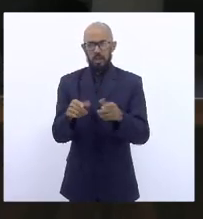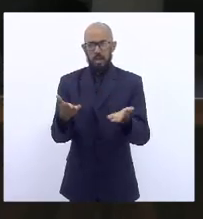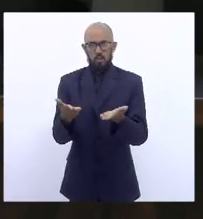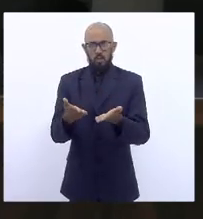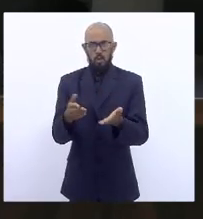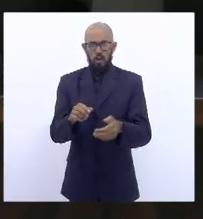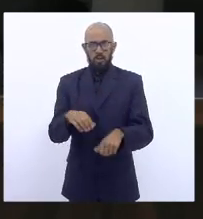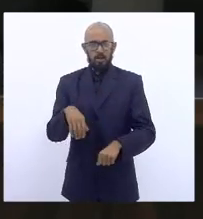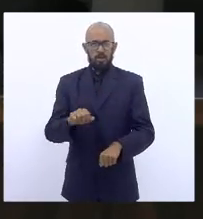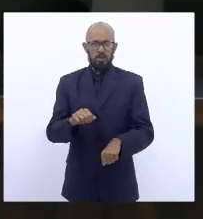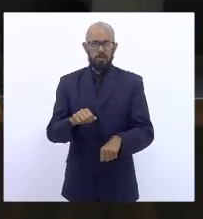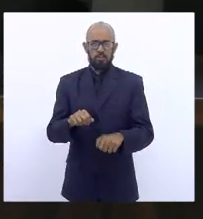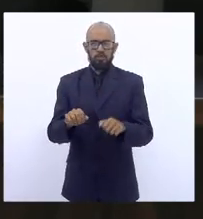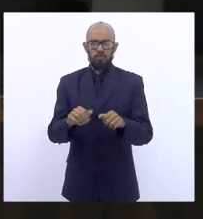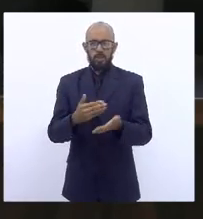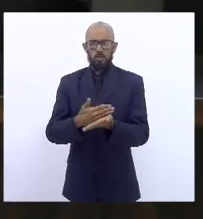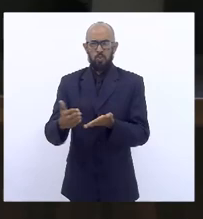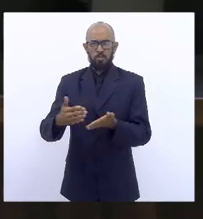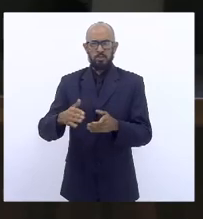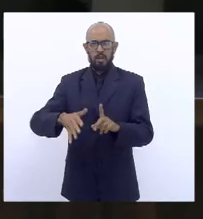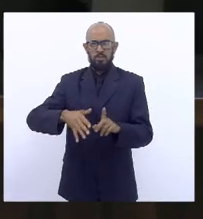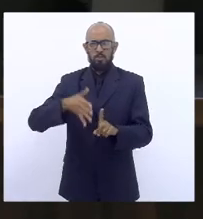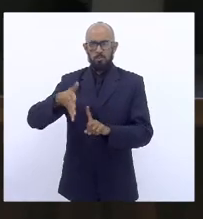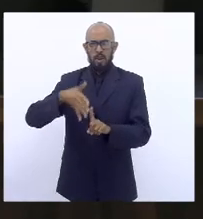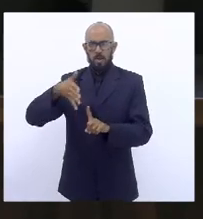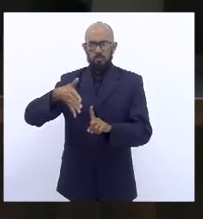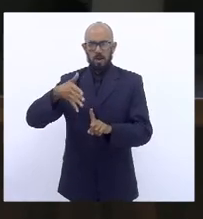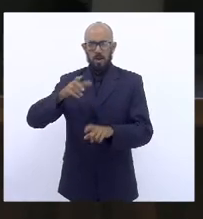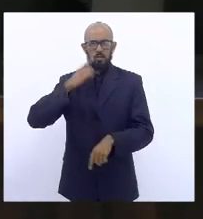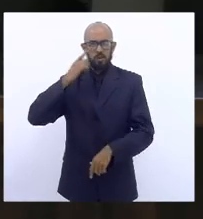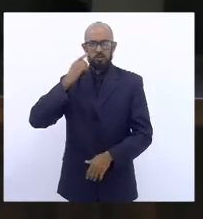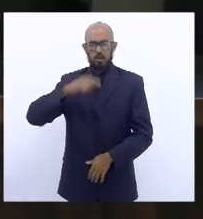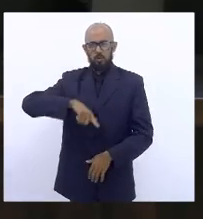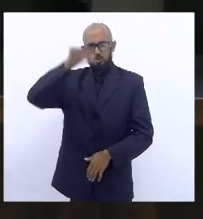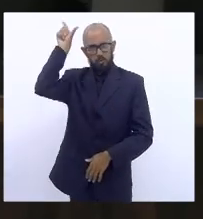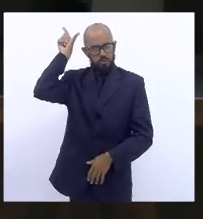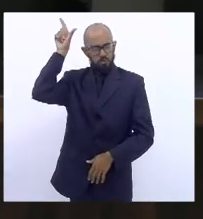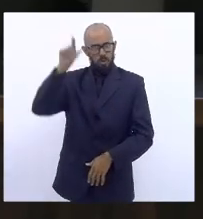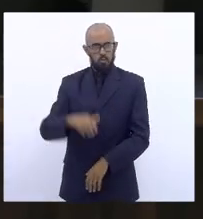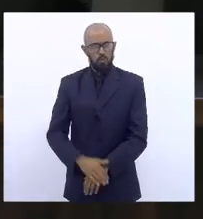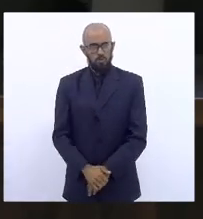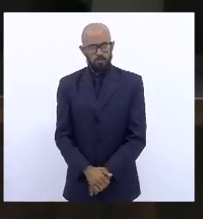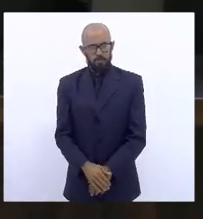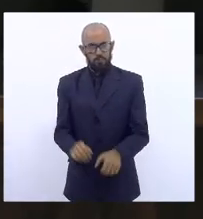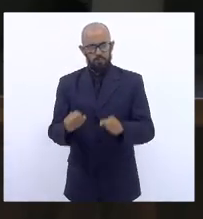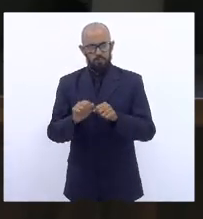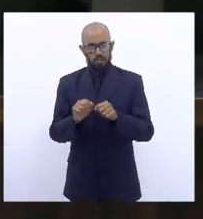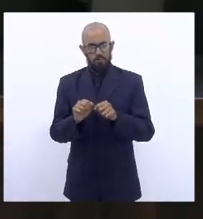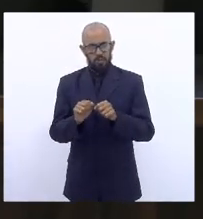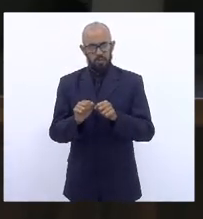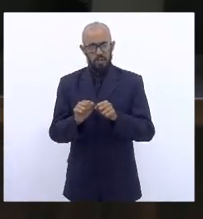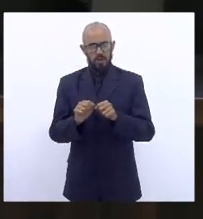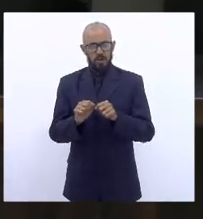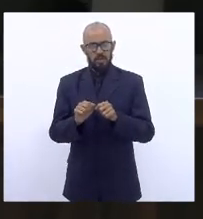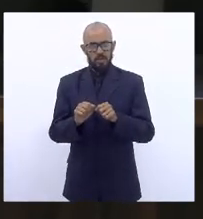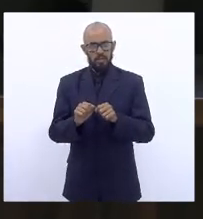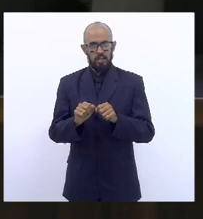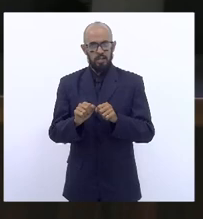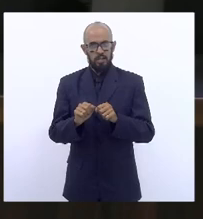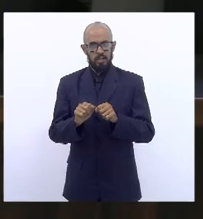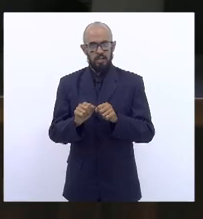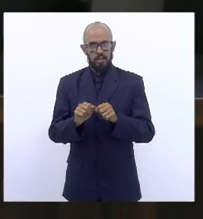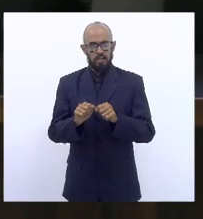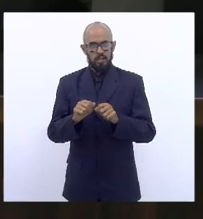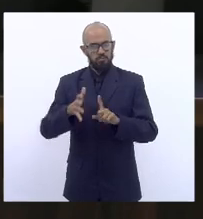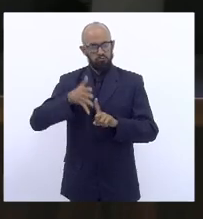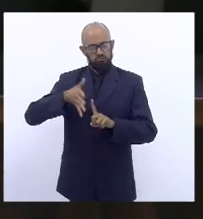de imediato, na sequência da nossa mesa, passo a palavra ao deputado Luiz Paulo para fazer a sua manifestação